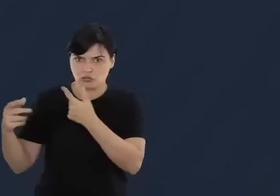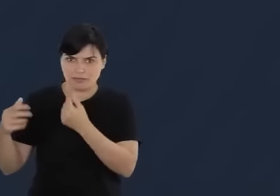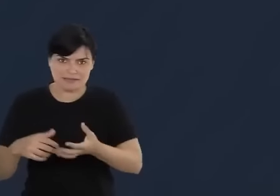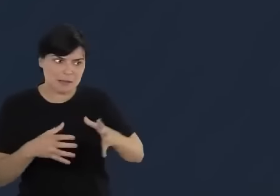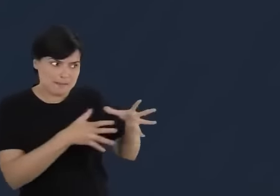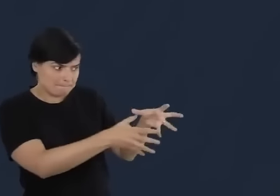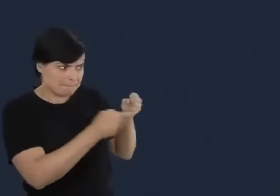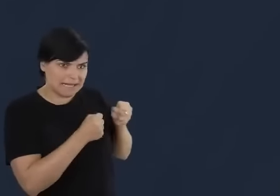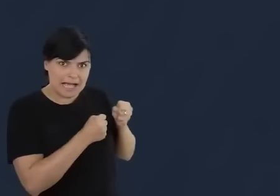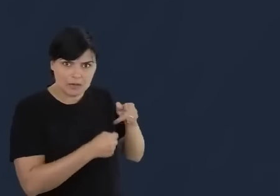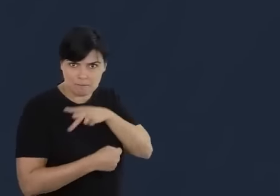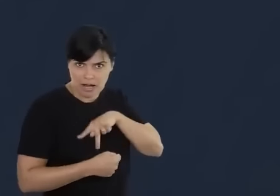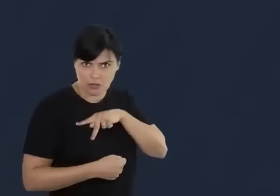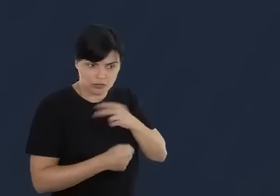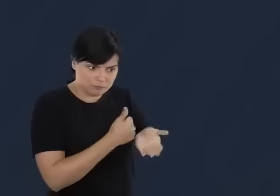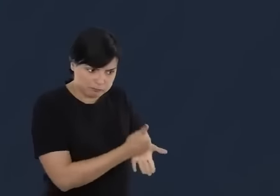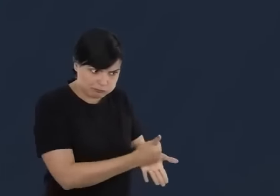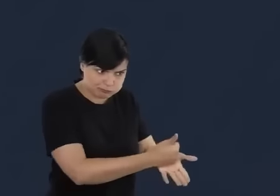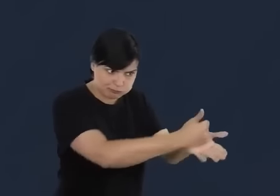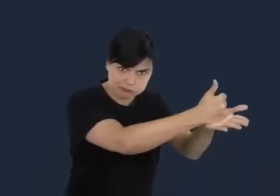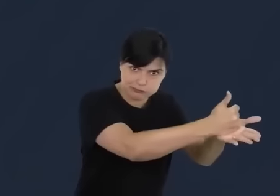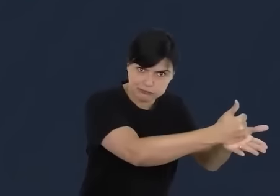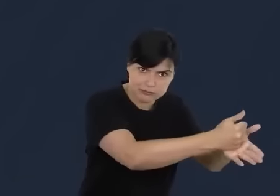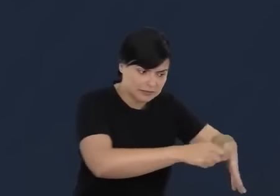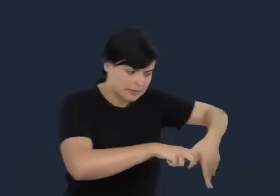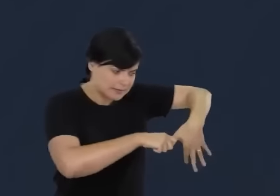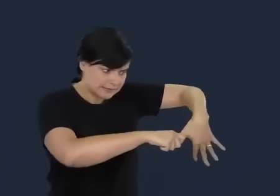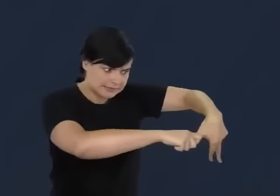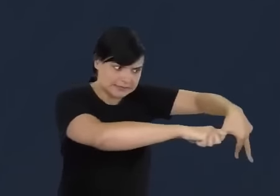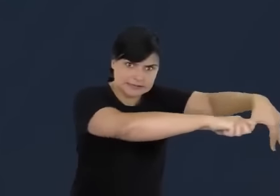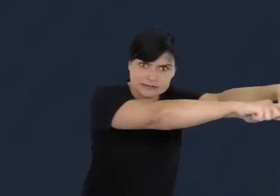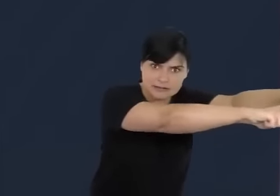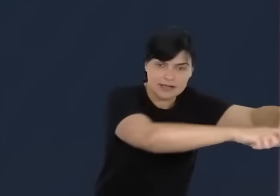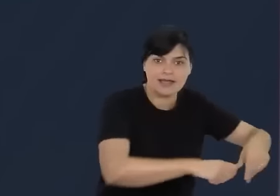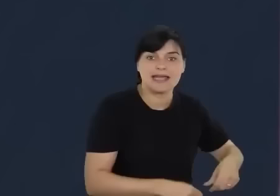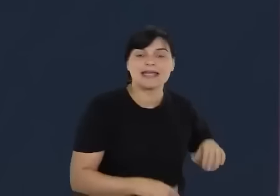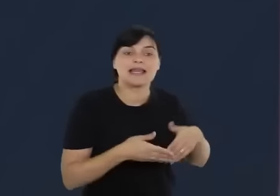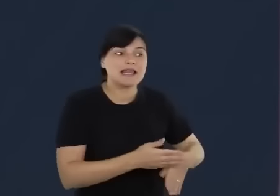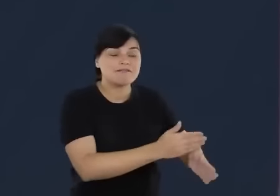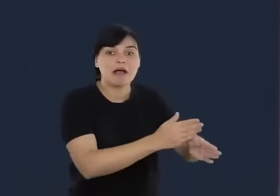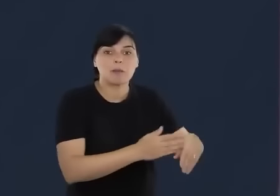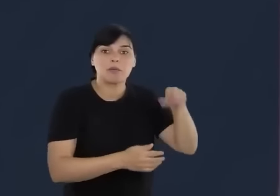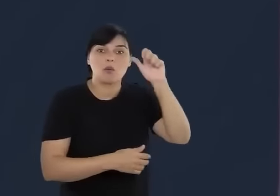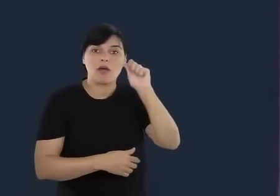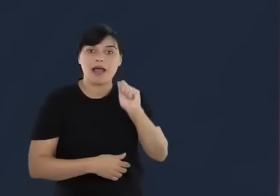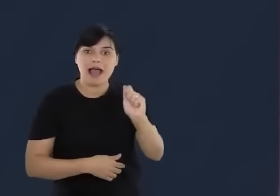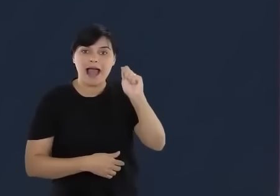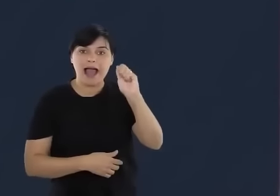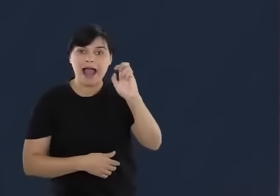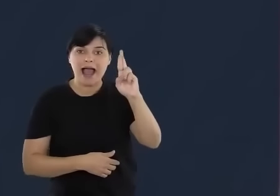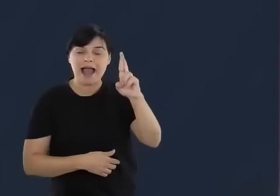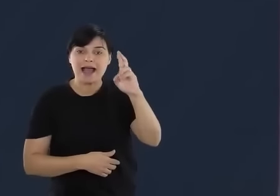areópago não era apenas uma elevação rochosa ah perto do Partenon defronte do Partenon de Atenas